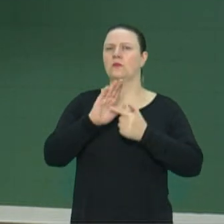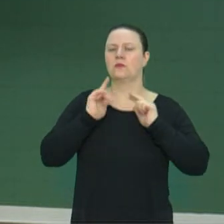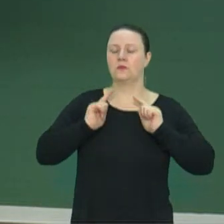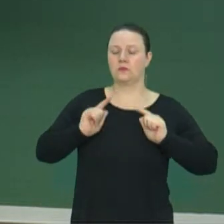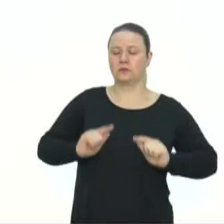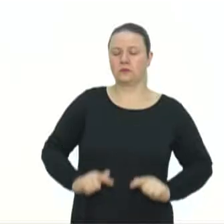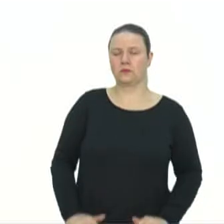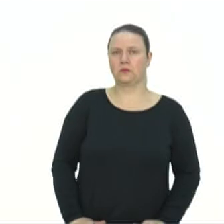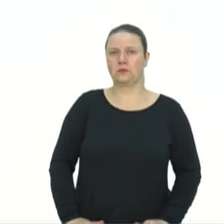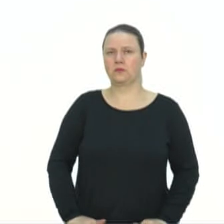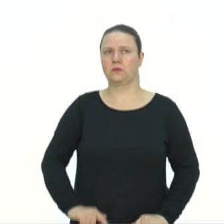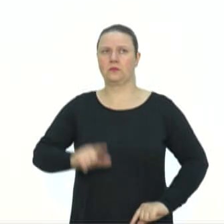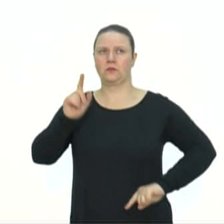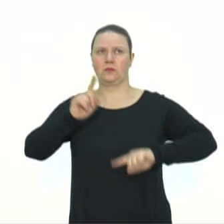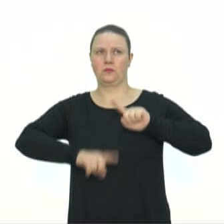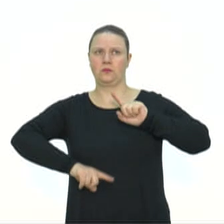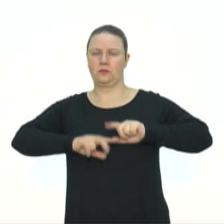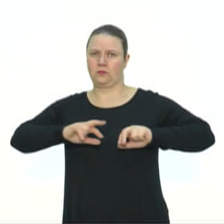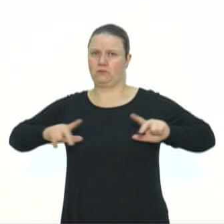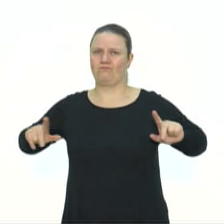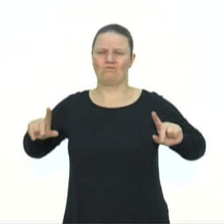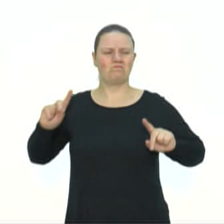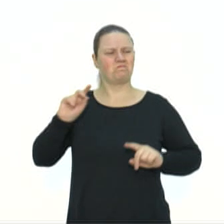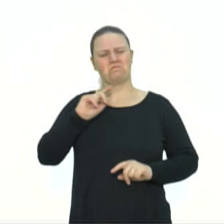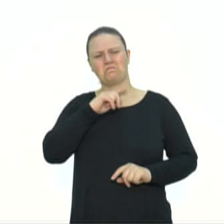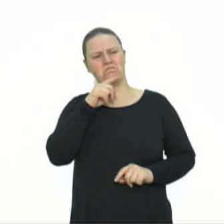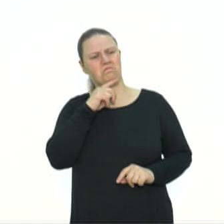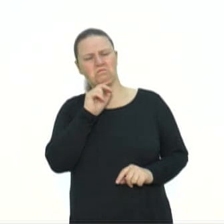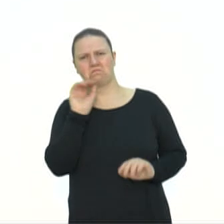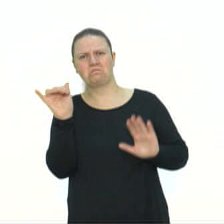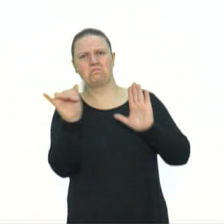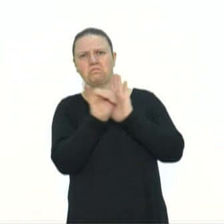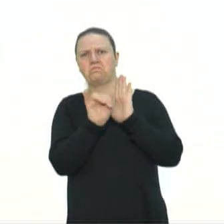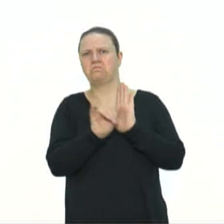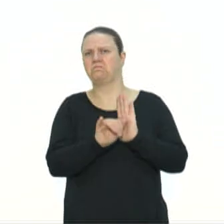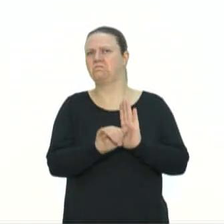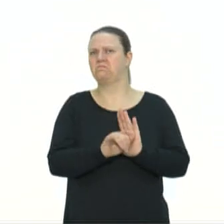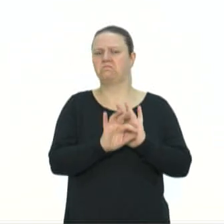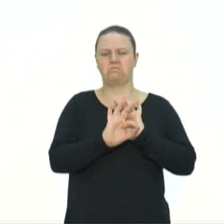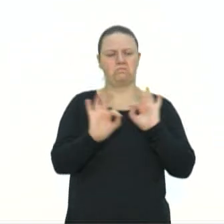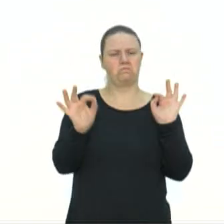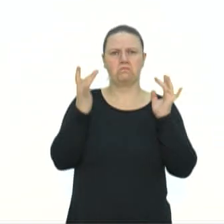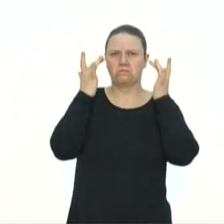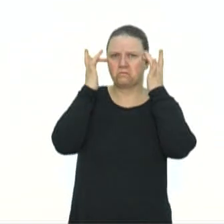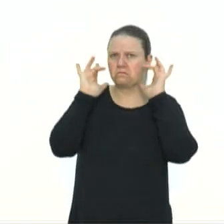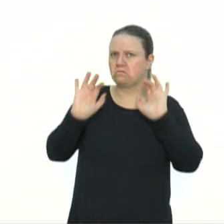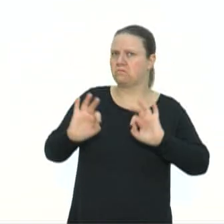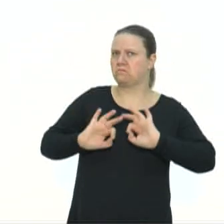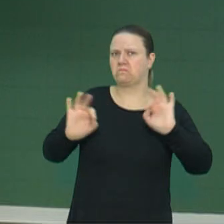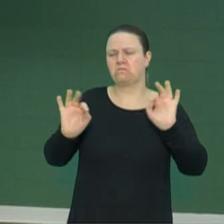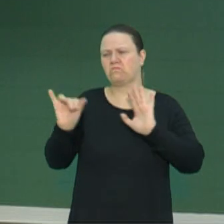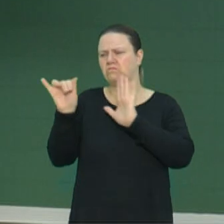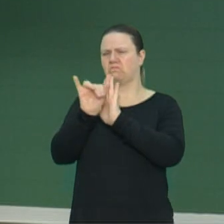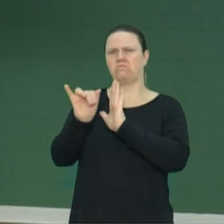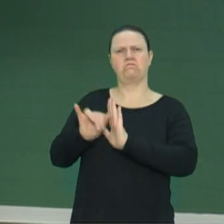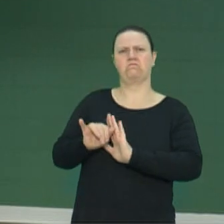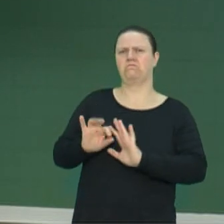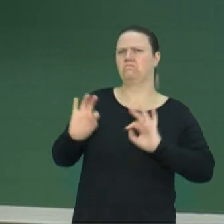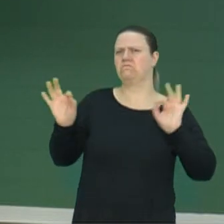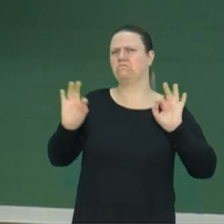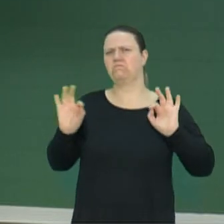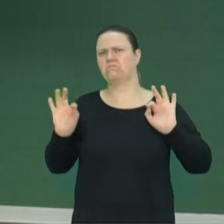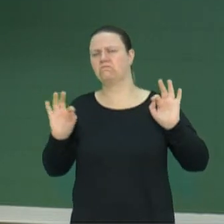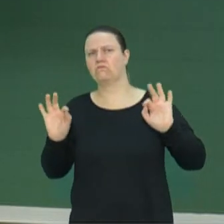neutros? Objetos que não hemos identificado. Então, quando você não sabe, se você não identificou aquele